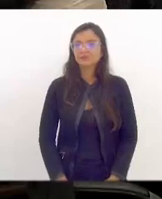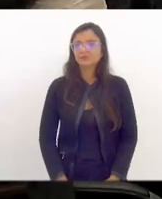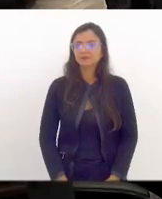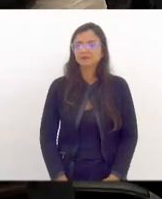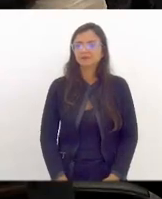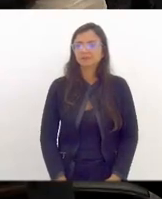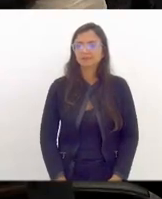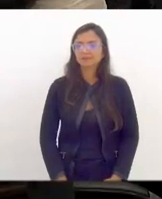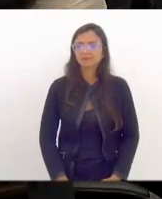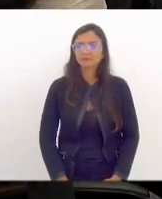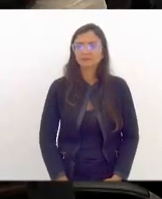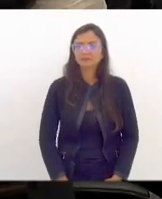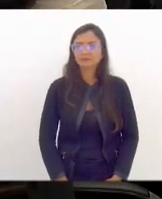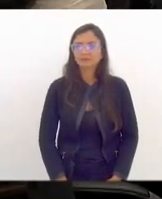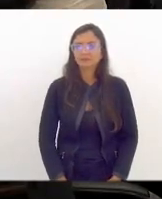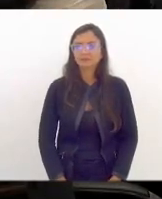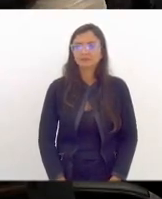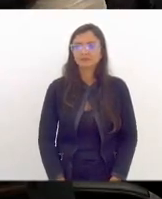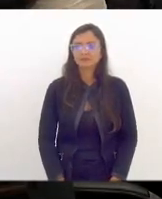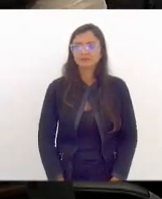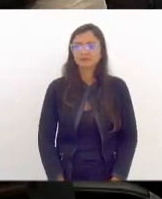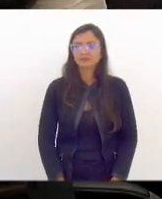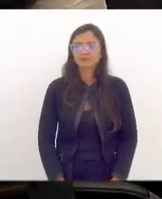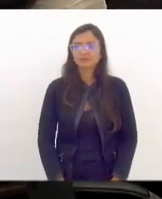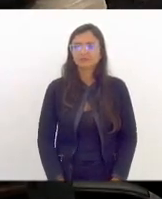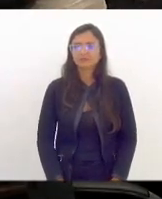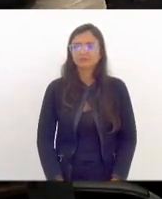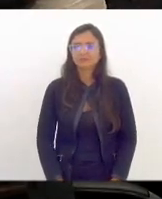o Ronaldo chegou rápido rapaz